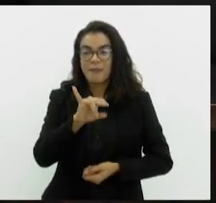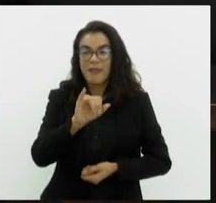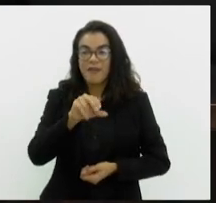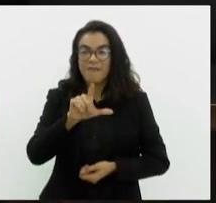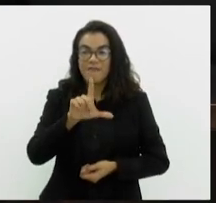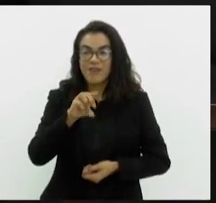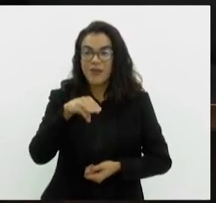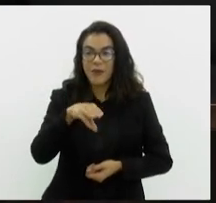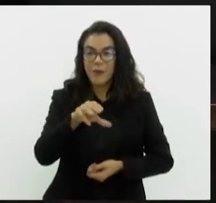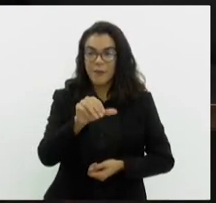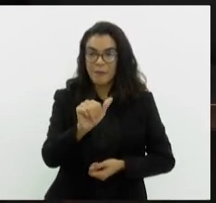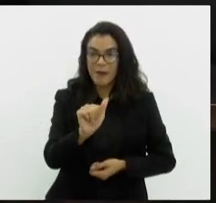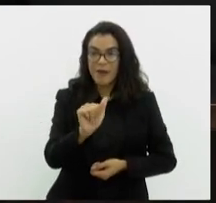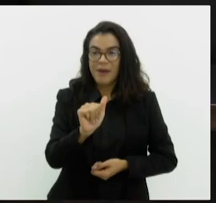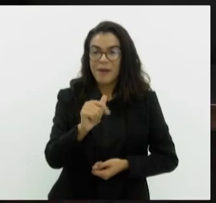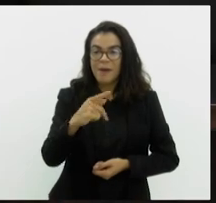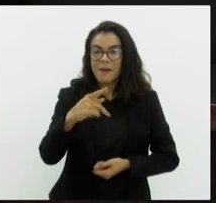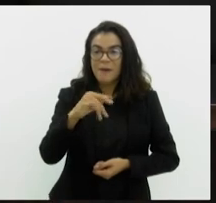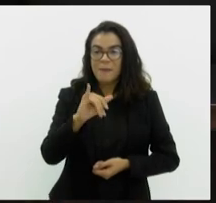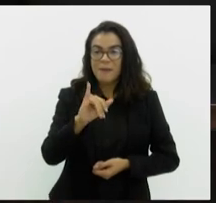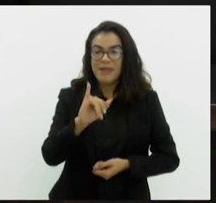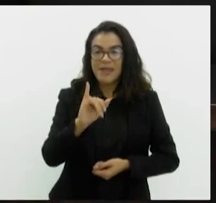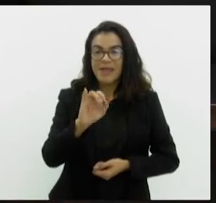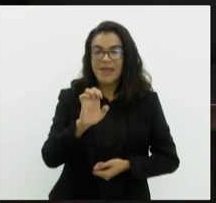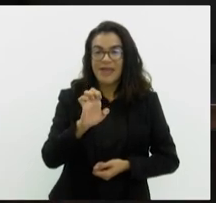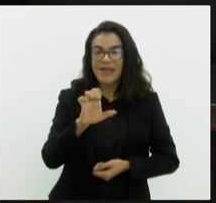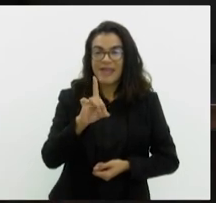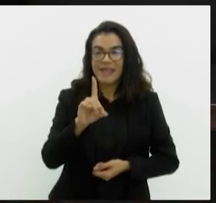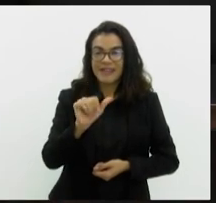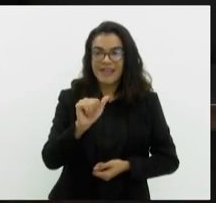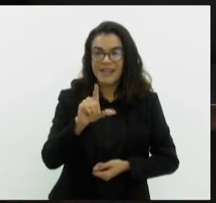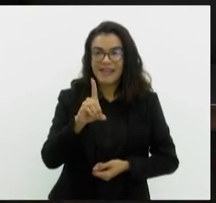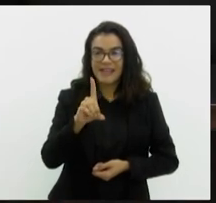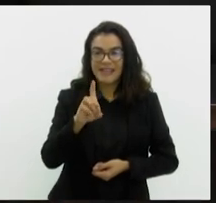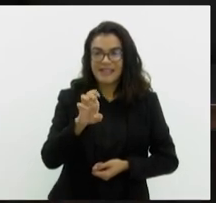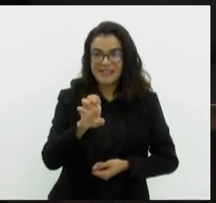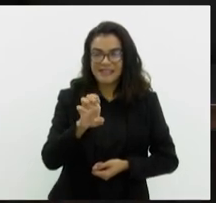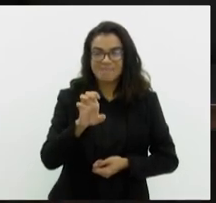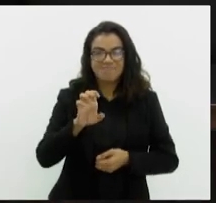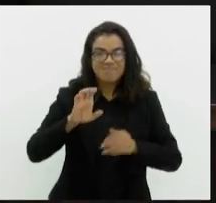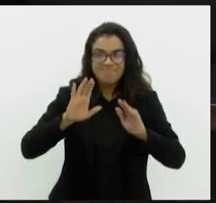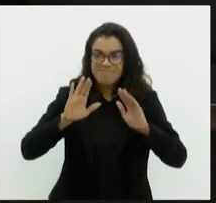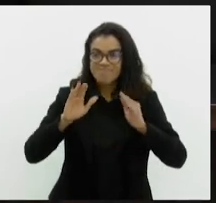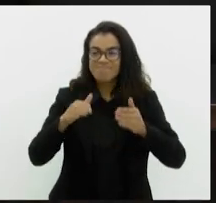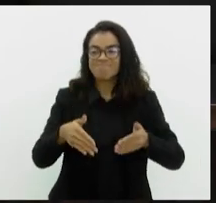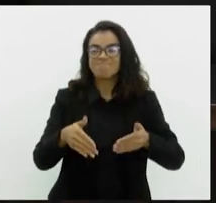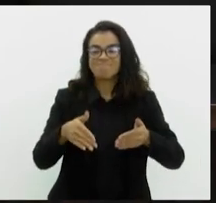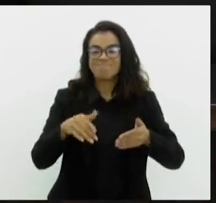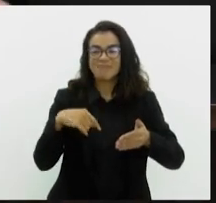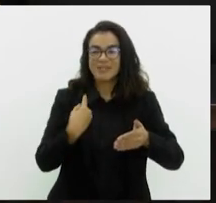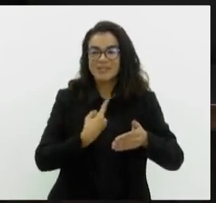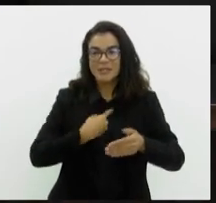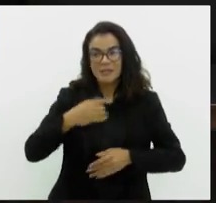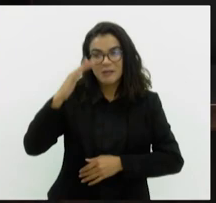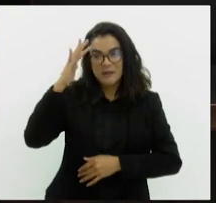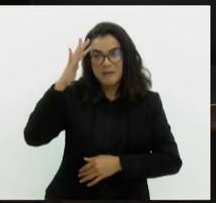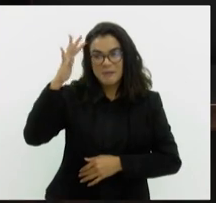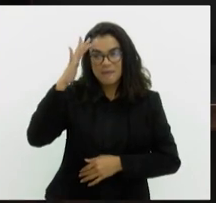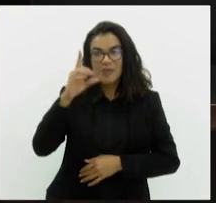Piedade, escritora, que trouxe todo um elemento central para a gente pensar o conceito